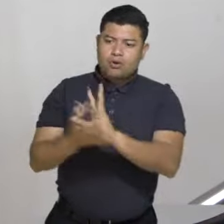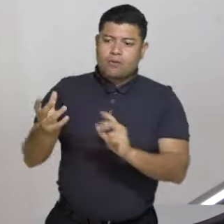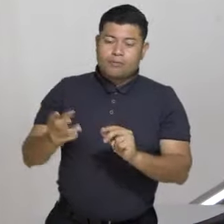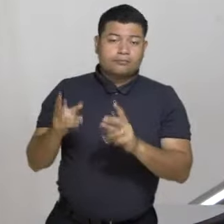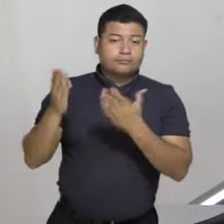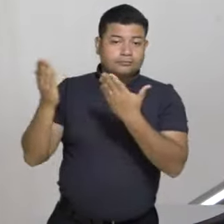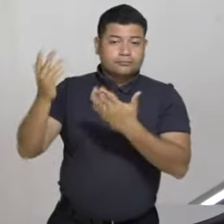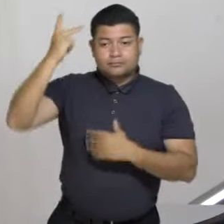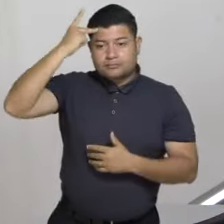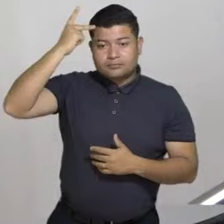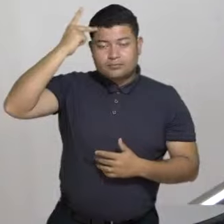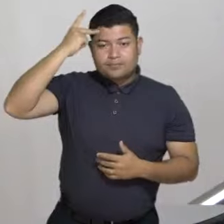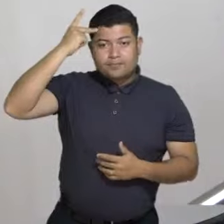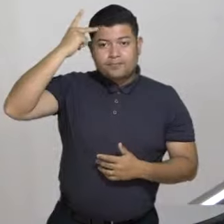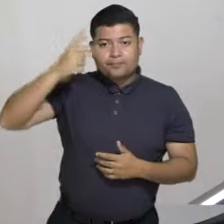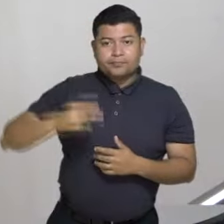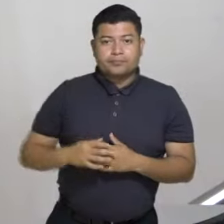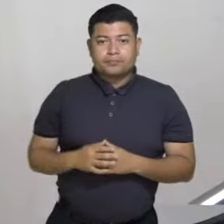São Paulo